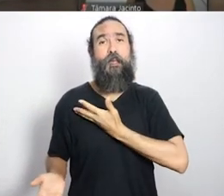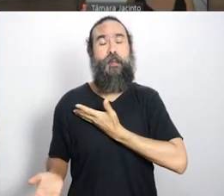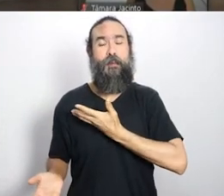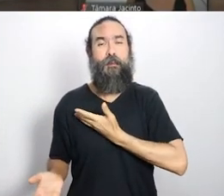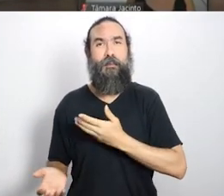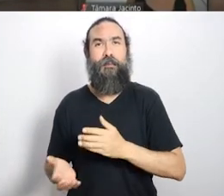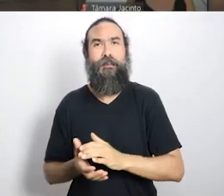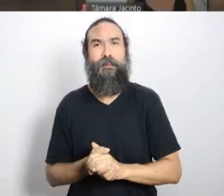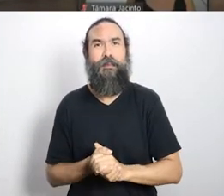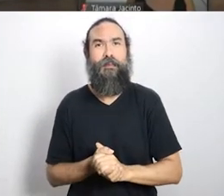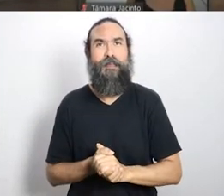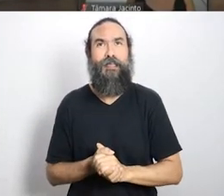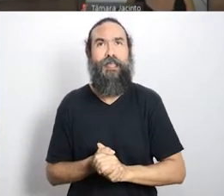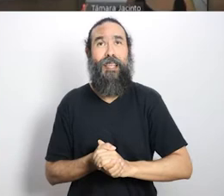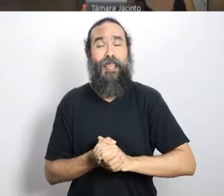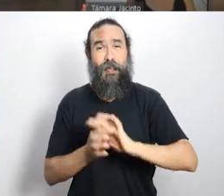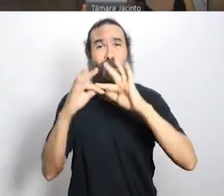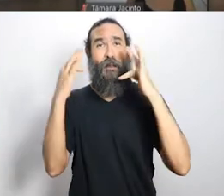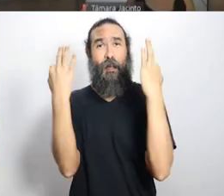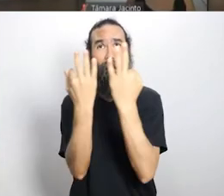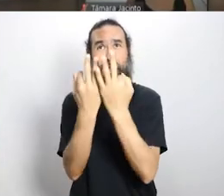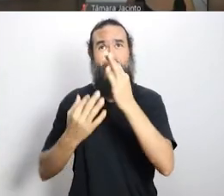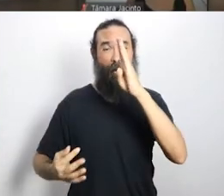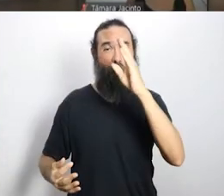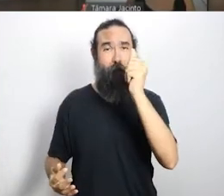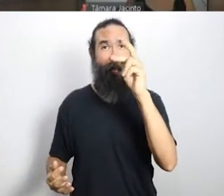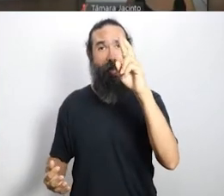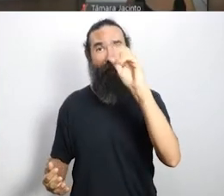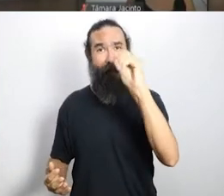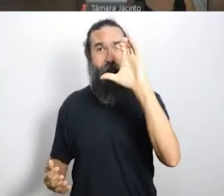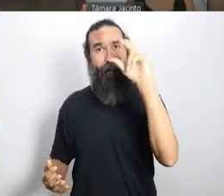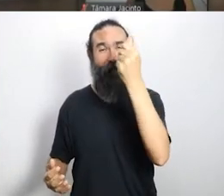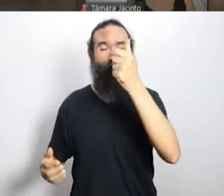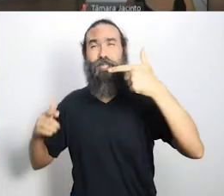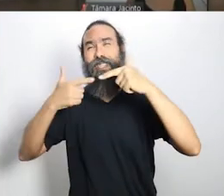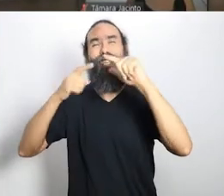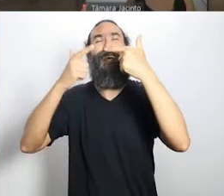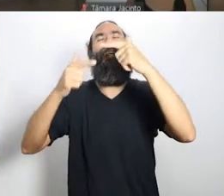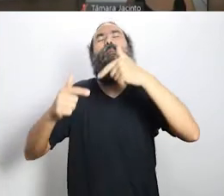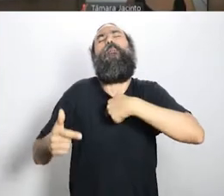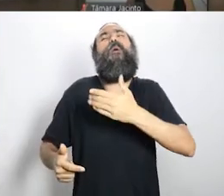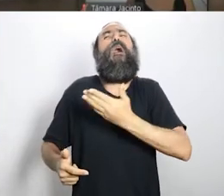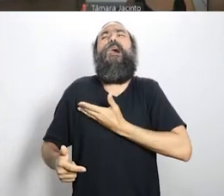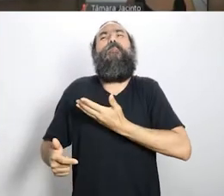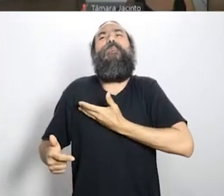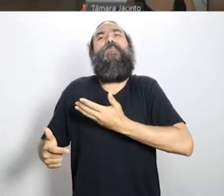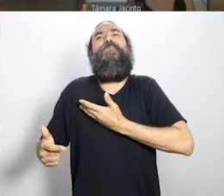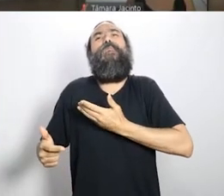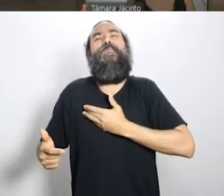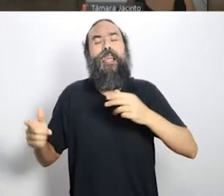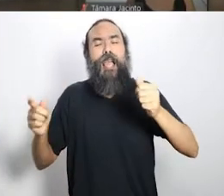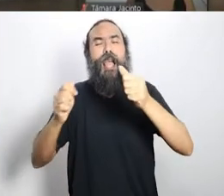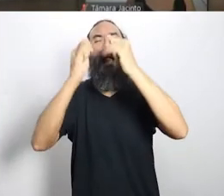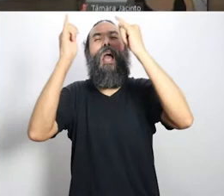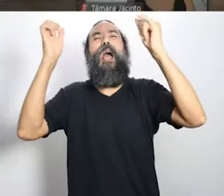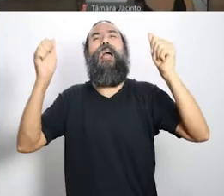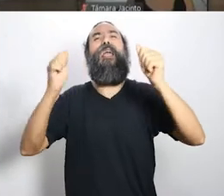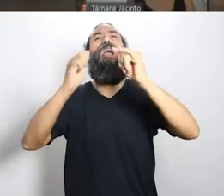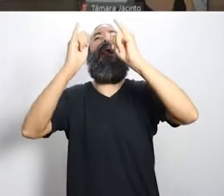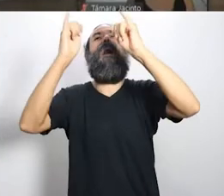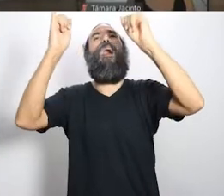Pra os barachos da risada, quilarino meu. Ai,